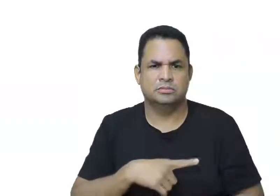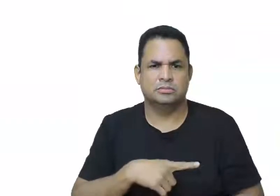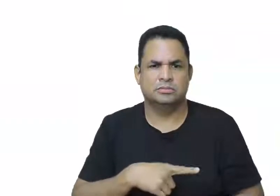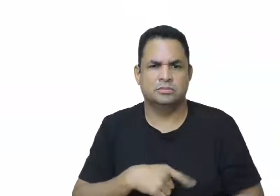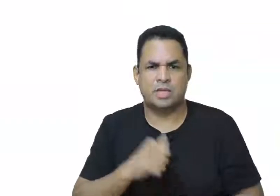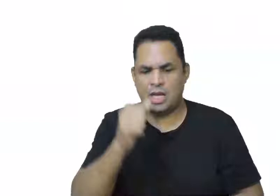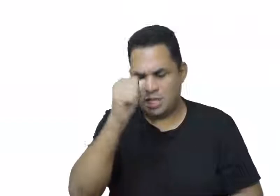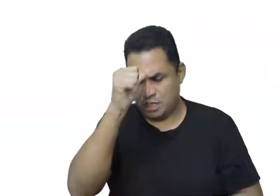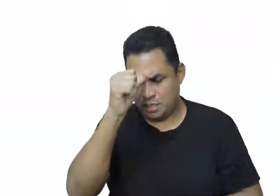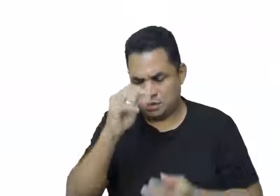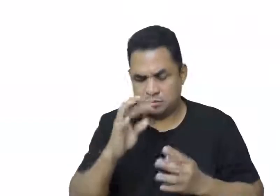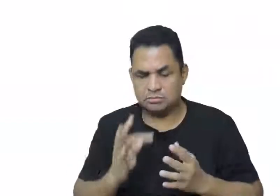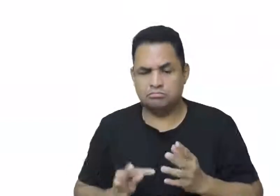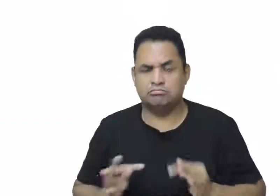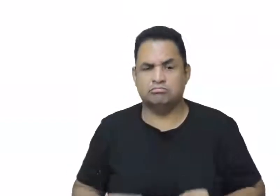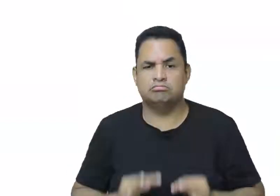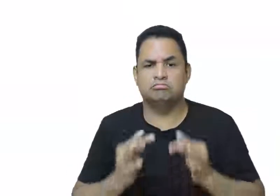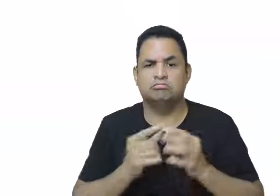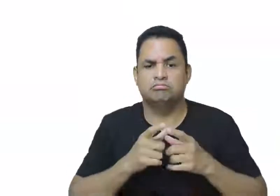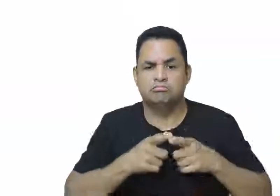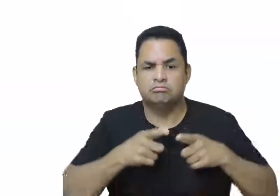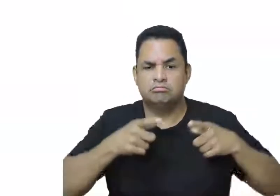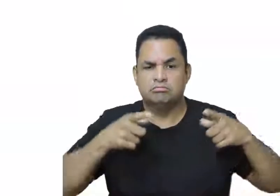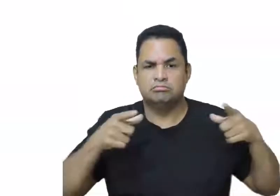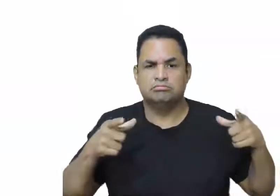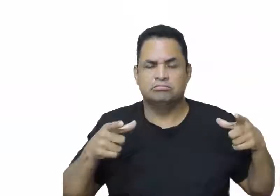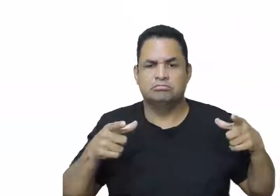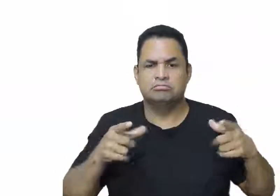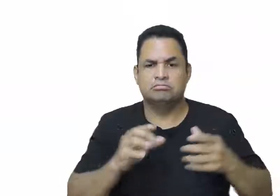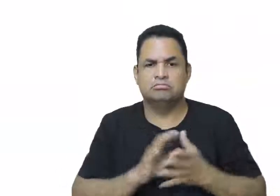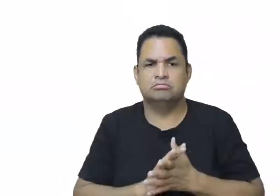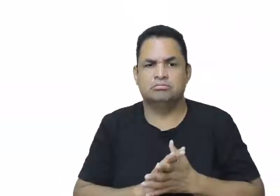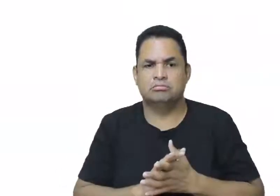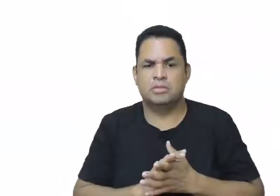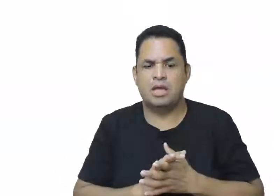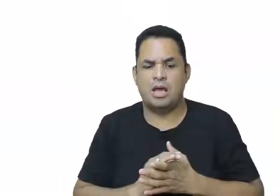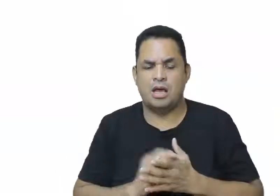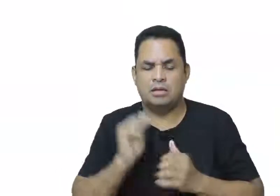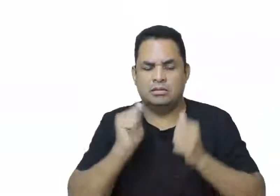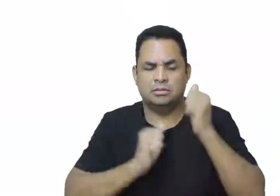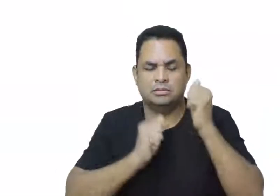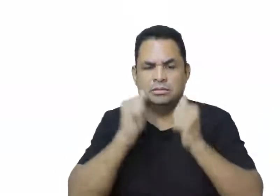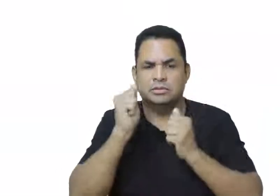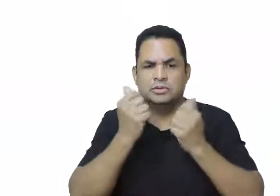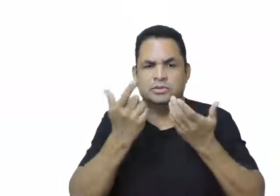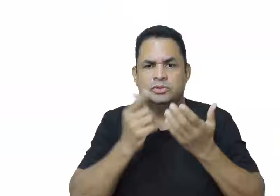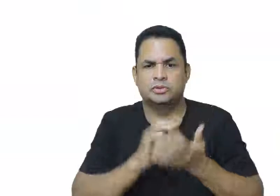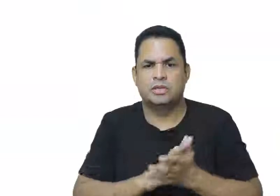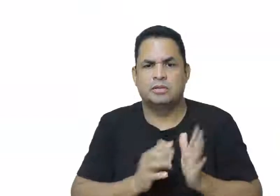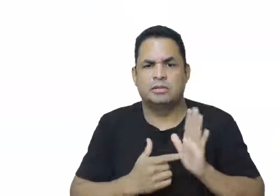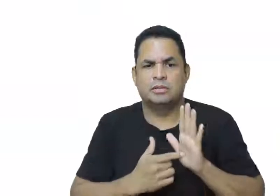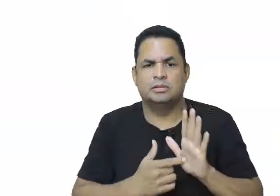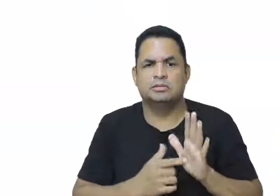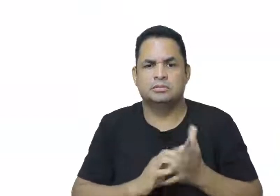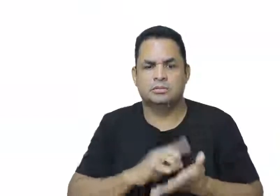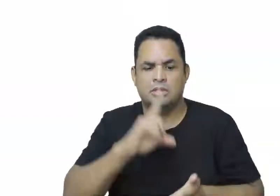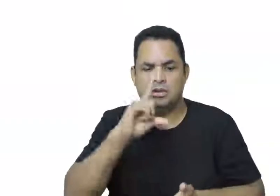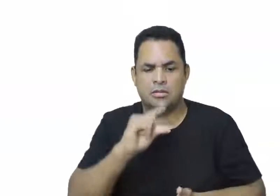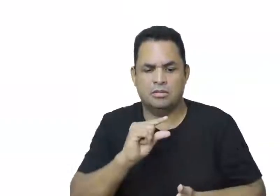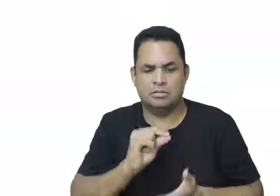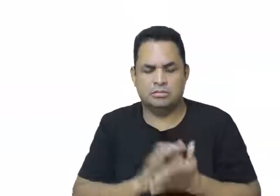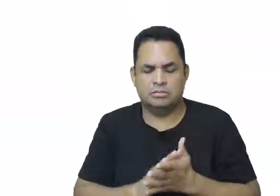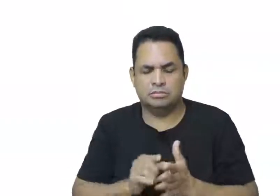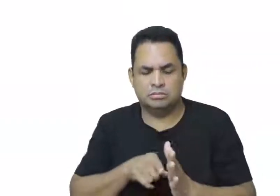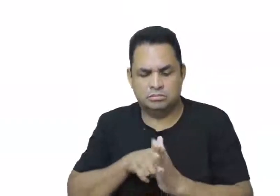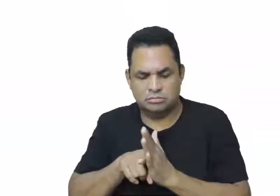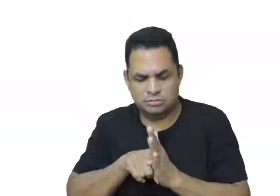Índia, com tecnologia crescente e praticamente autossuficiente, a indústria farmacêutica indiana apresenta custo baixo de